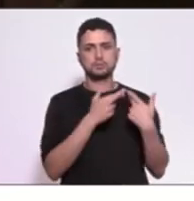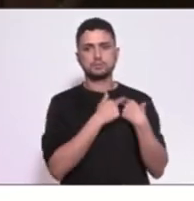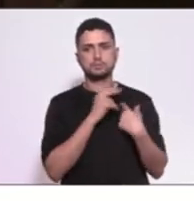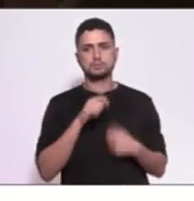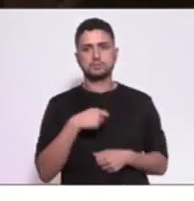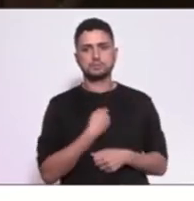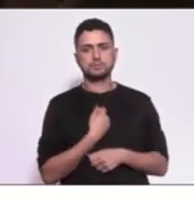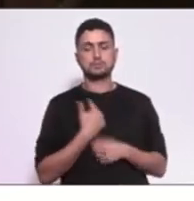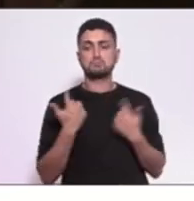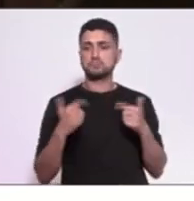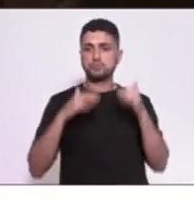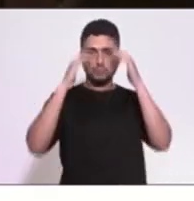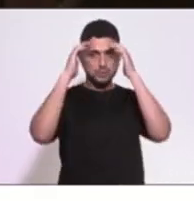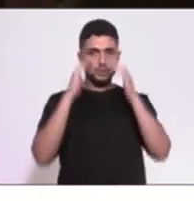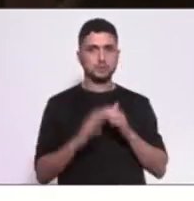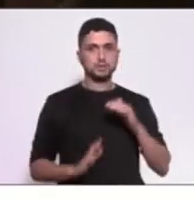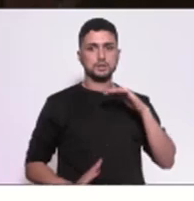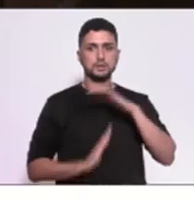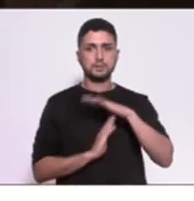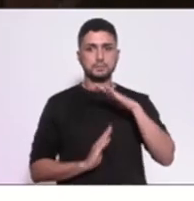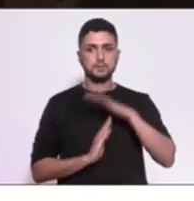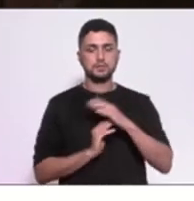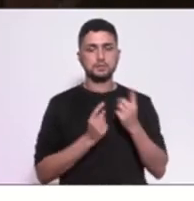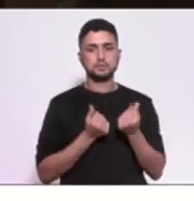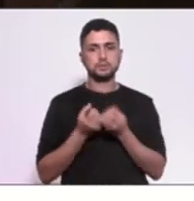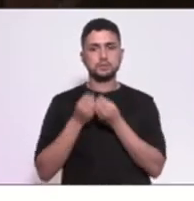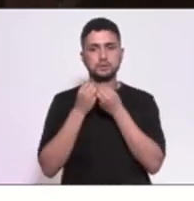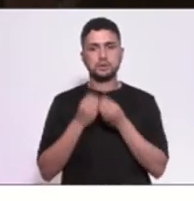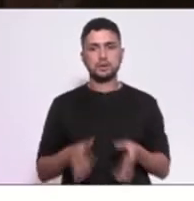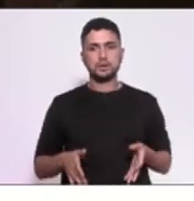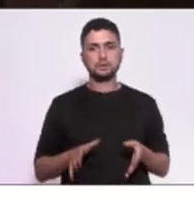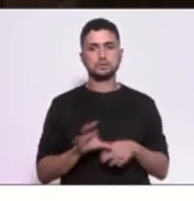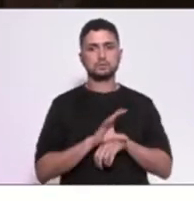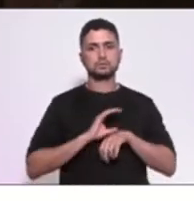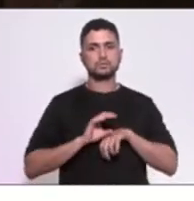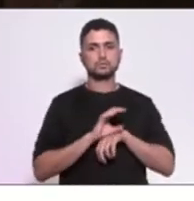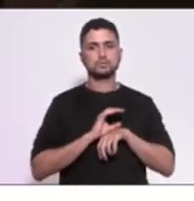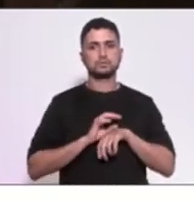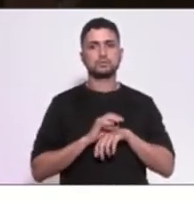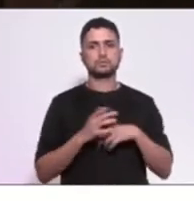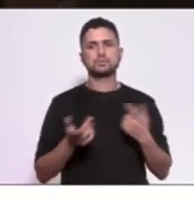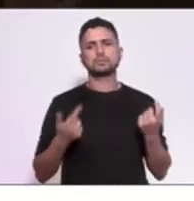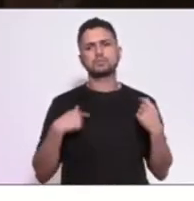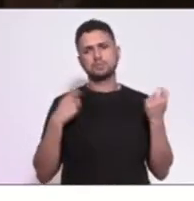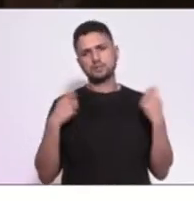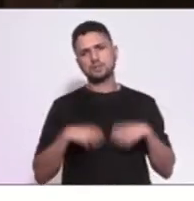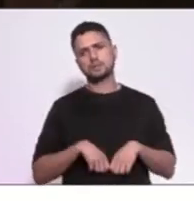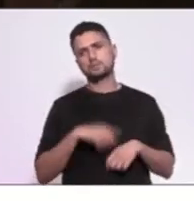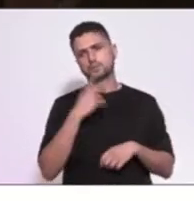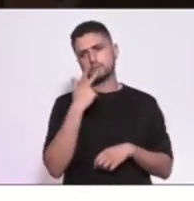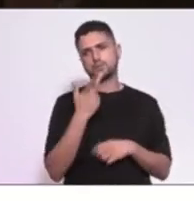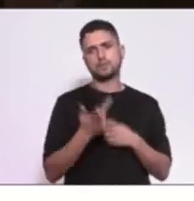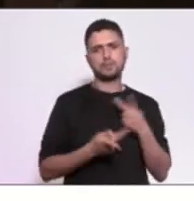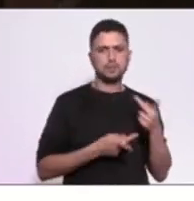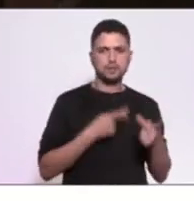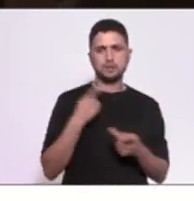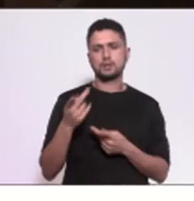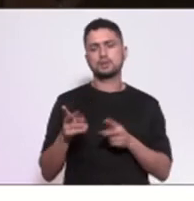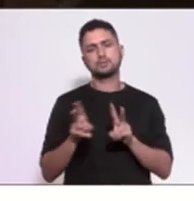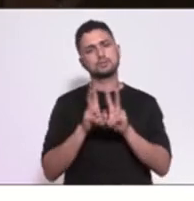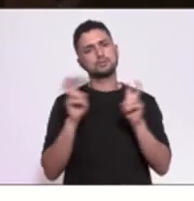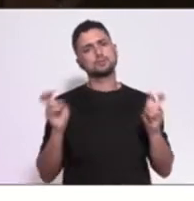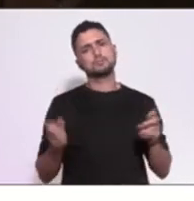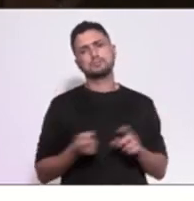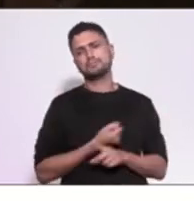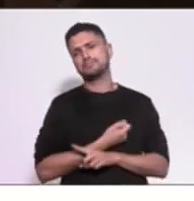pelo descumprimento dos limites de gastos constitucionais, poderia aqui tecer horas a fios,